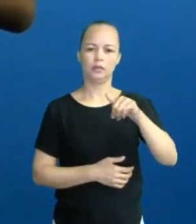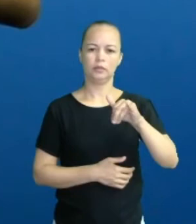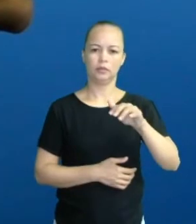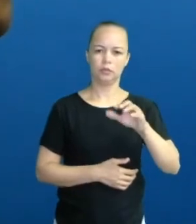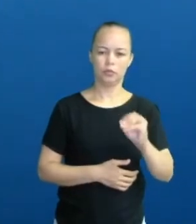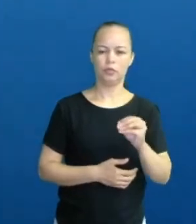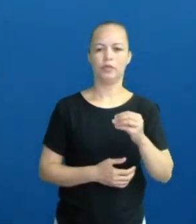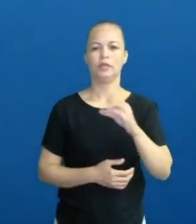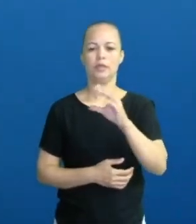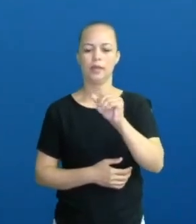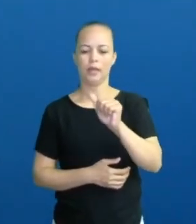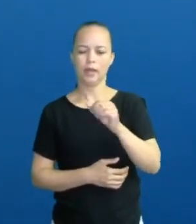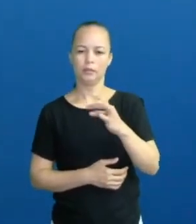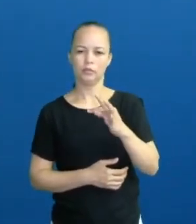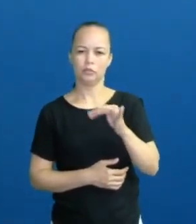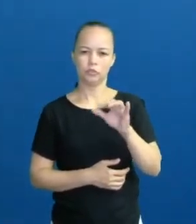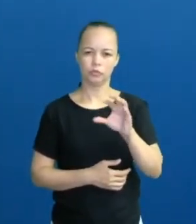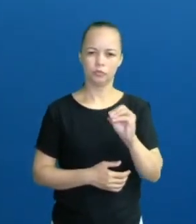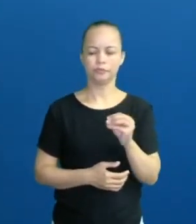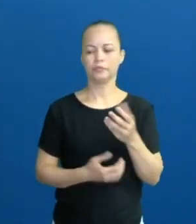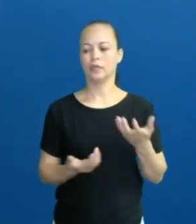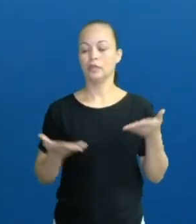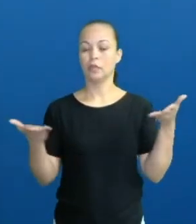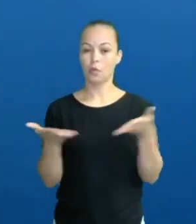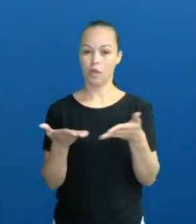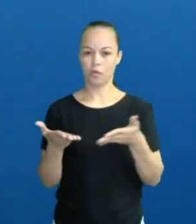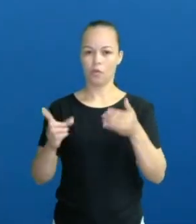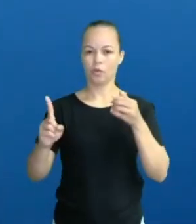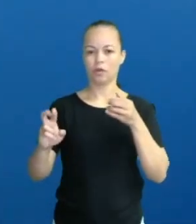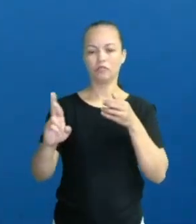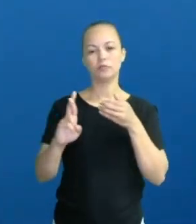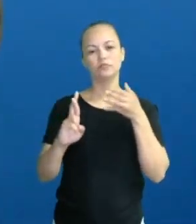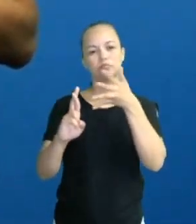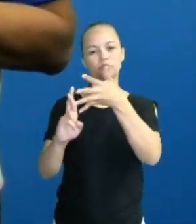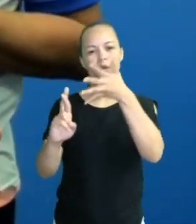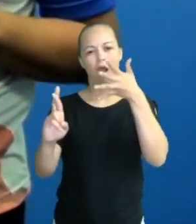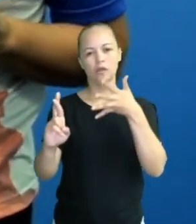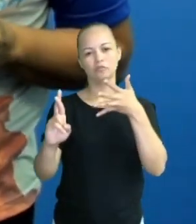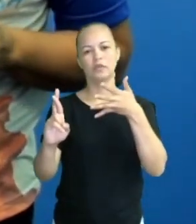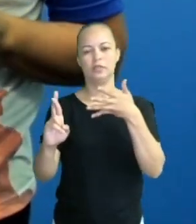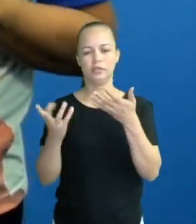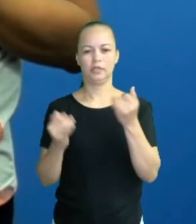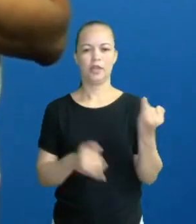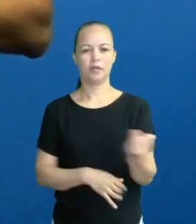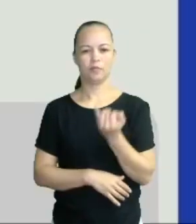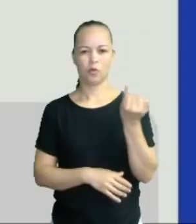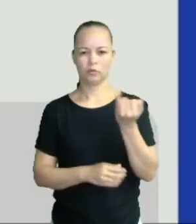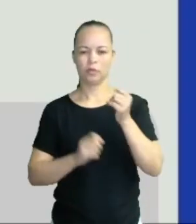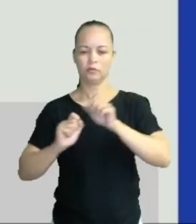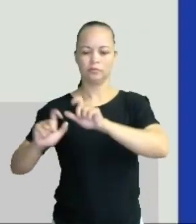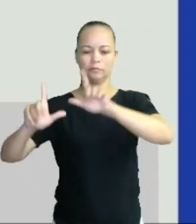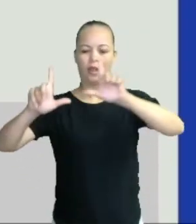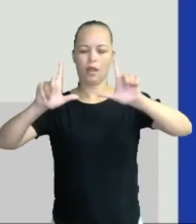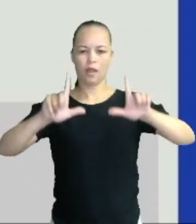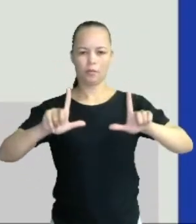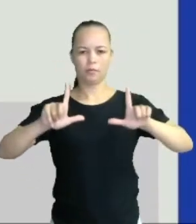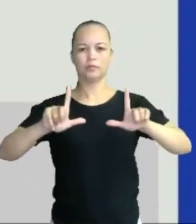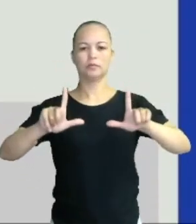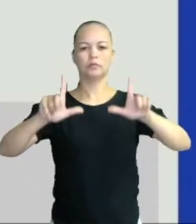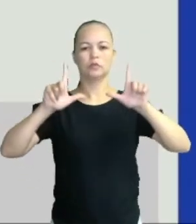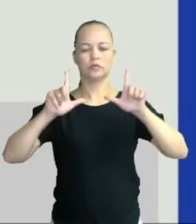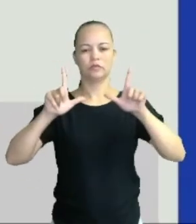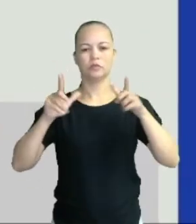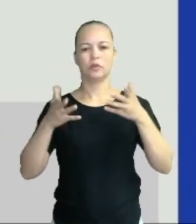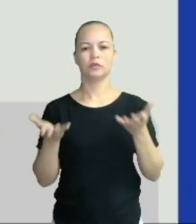certo? Por favor, produção, vamos para nossas referências bibliográficas, que é importantíssimo. Eu vou pedir para a produção abrir essa imagem, para a gente poder